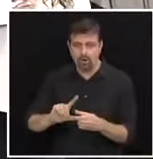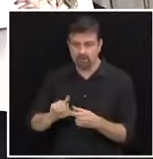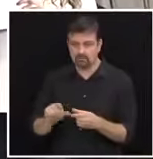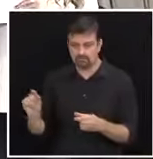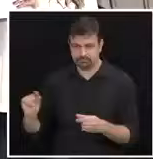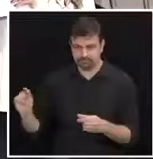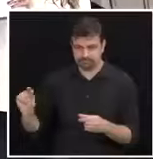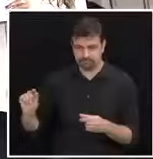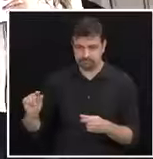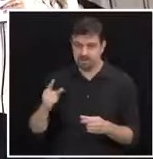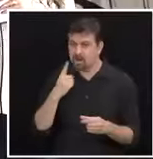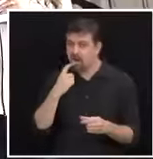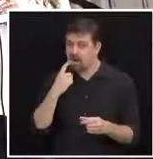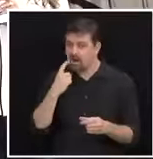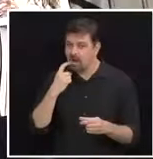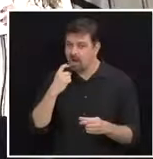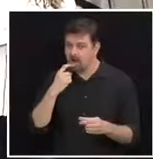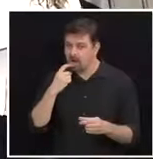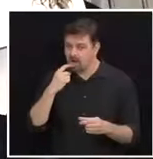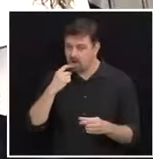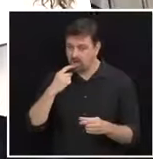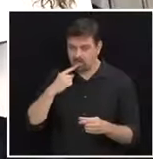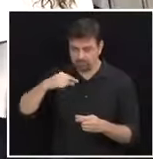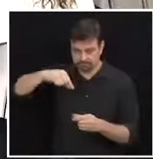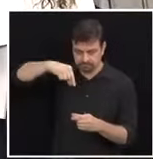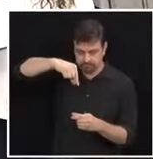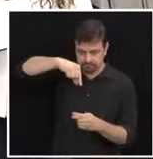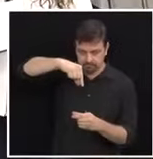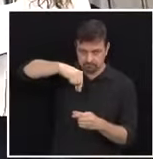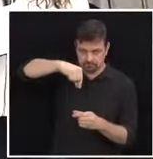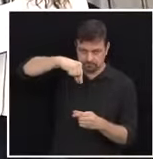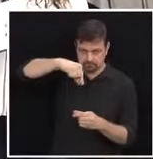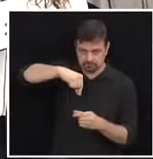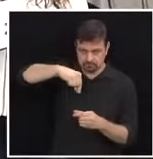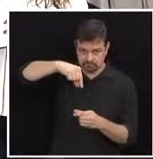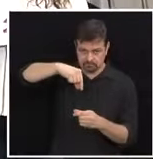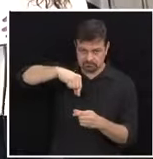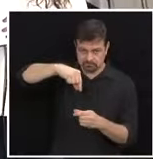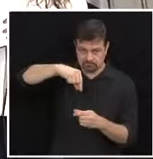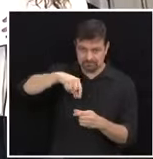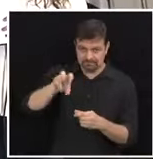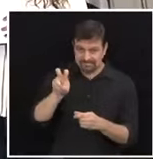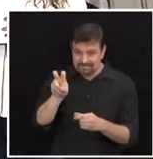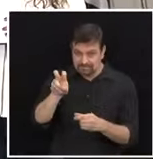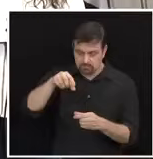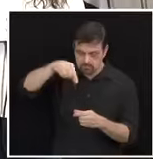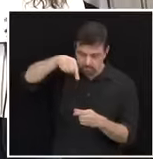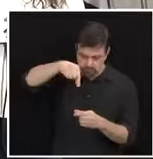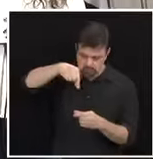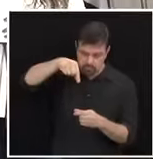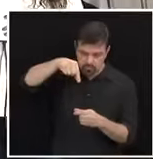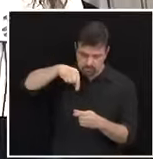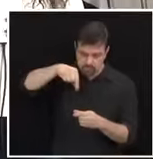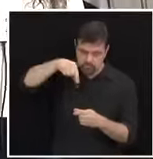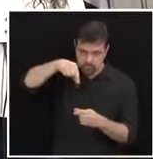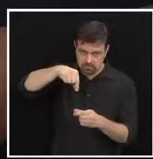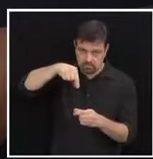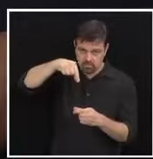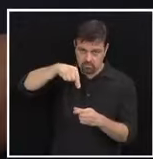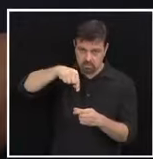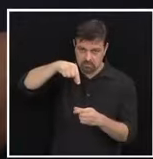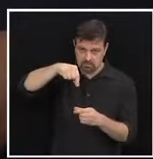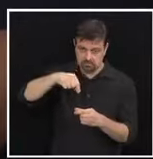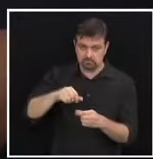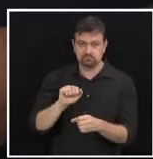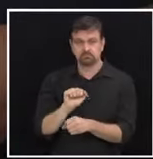outro... É que esse que tá na minha mão aqui, esse da vamos tampinha adiantar vermelha. aqui, né? Aí eu vou adicionar 5 da outra, né? Que é onde ele vai dar a reação um com o outro e